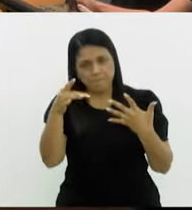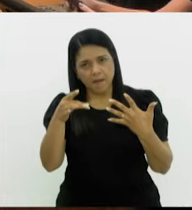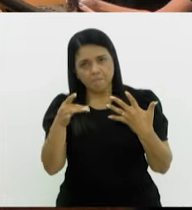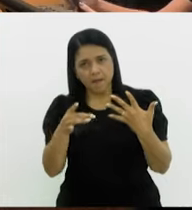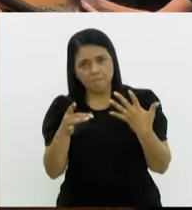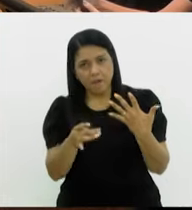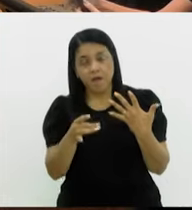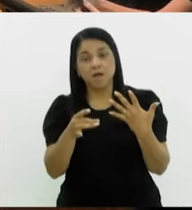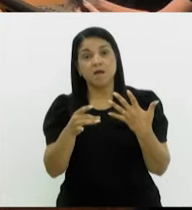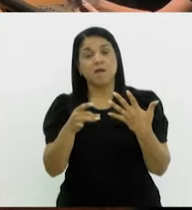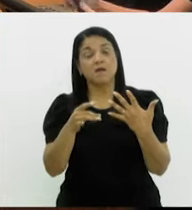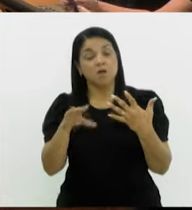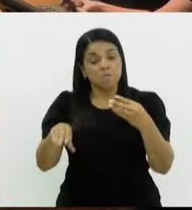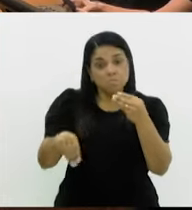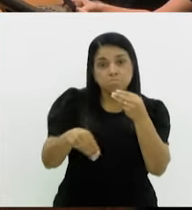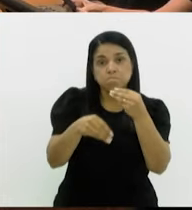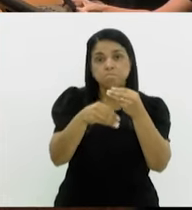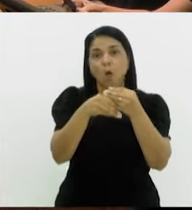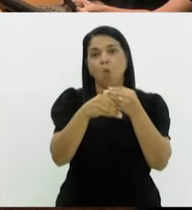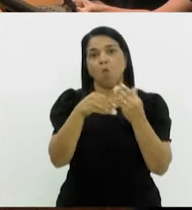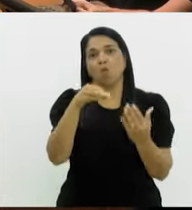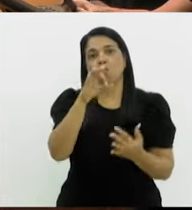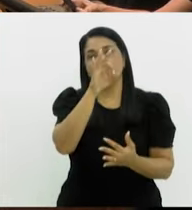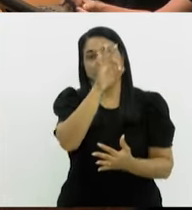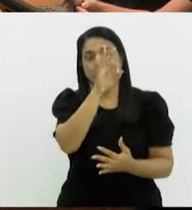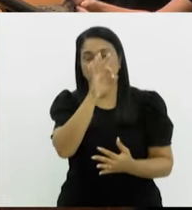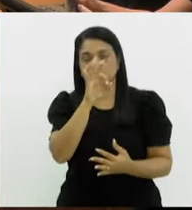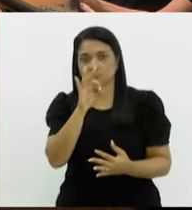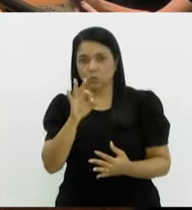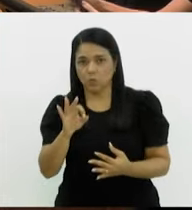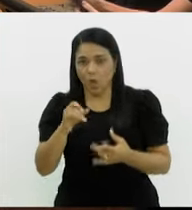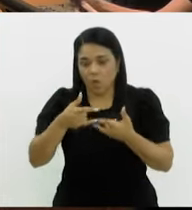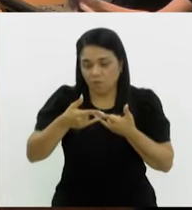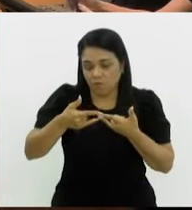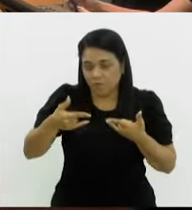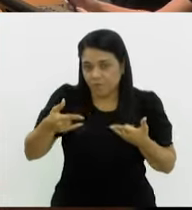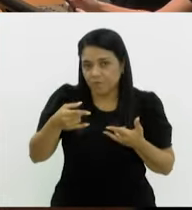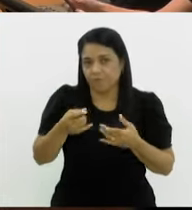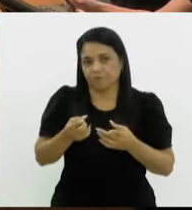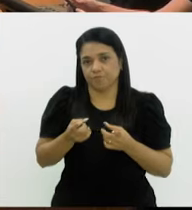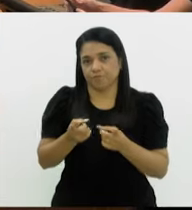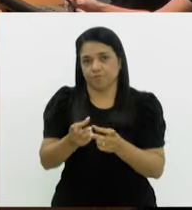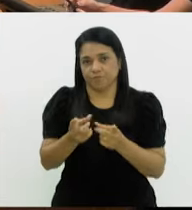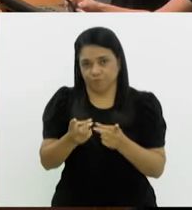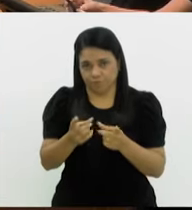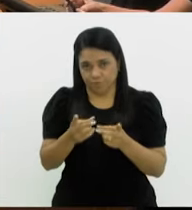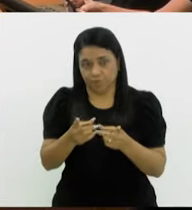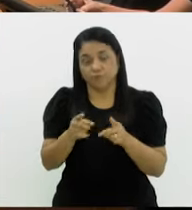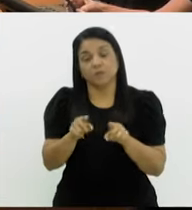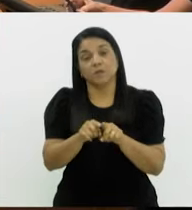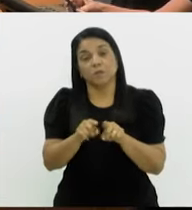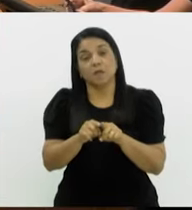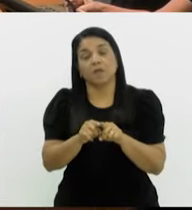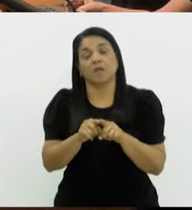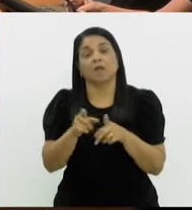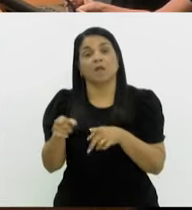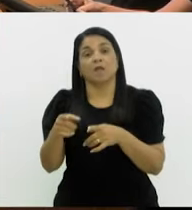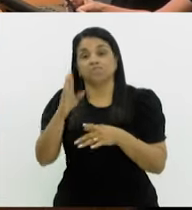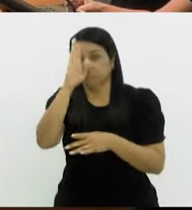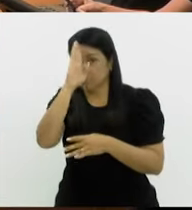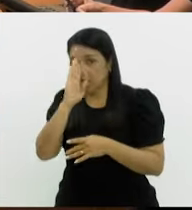carga, porque aí eu não acho de verdade que um percentual mínimo na carga